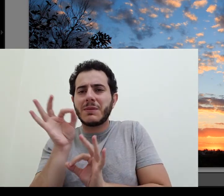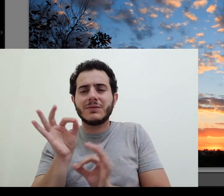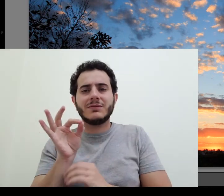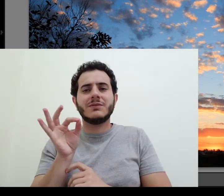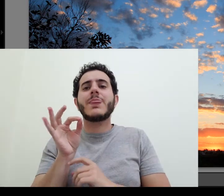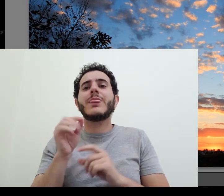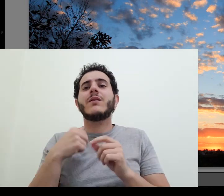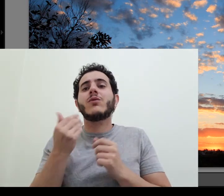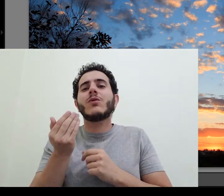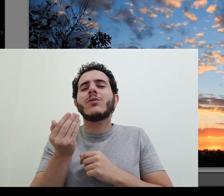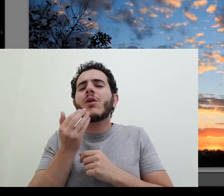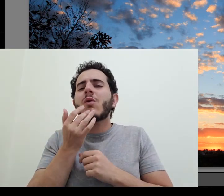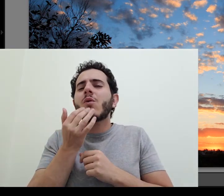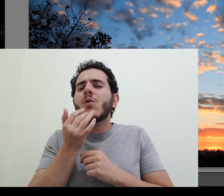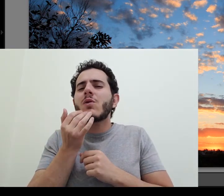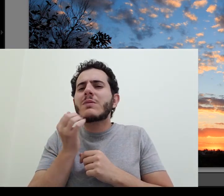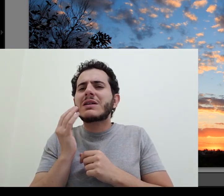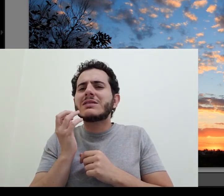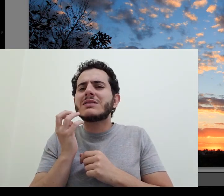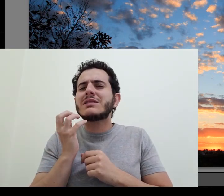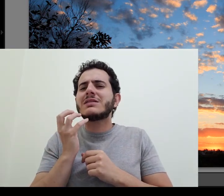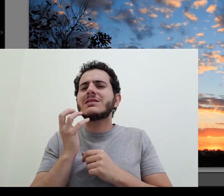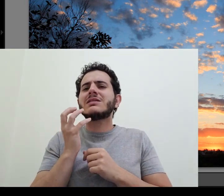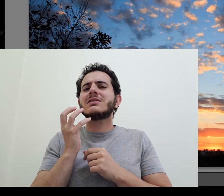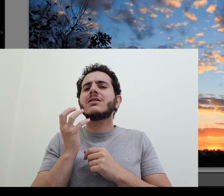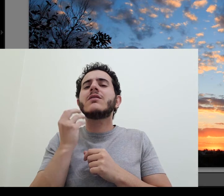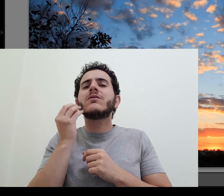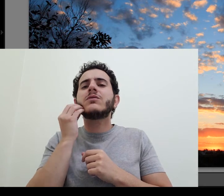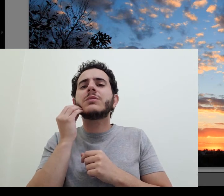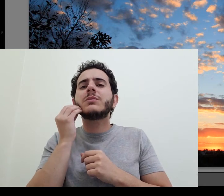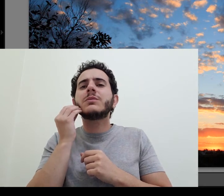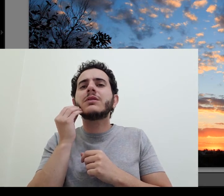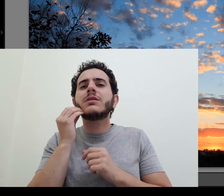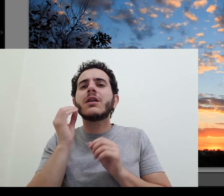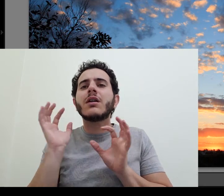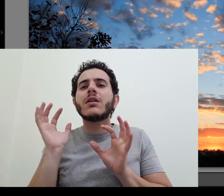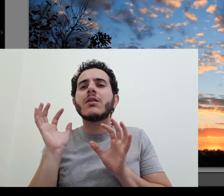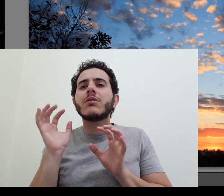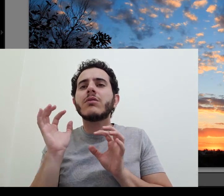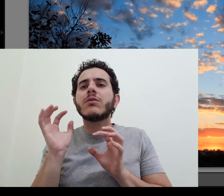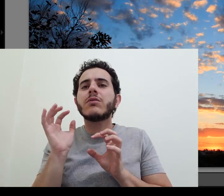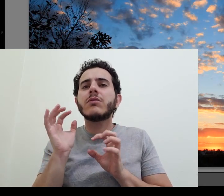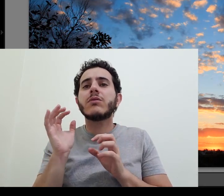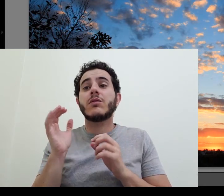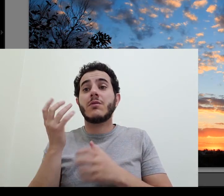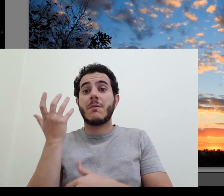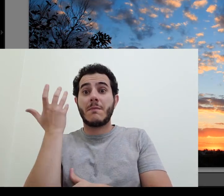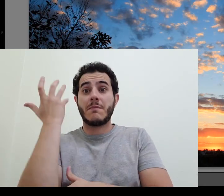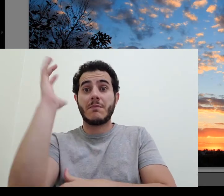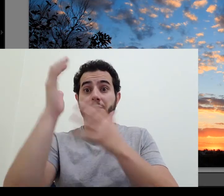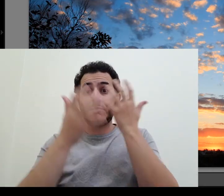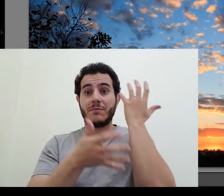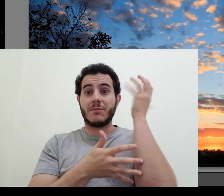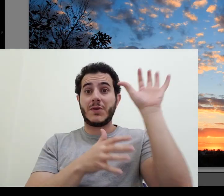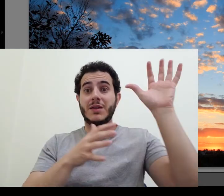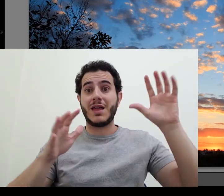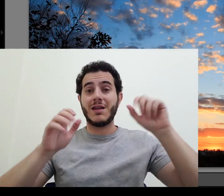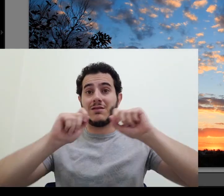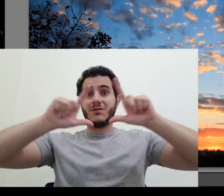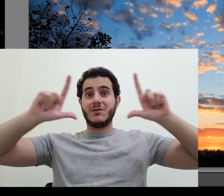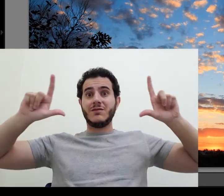ajustezinhos bem básicos na minha foto. E ainda vou aproveitar que eu estou aqui, ó, vou aumentar um pouquinho a vibração das cores e